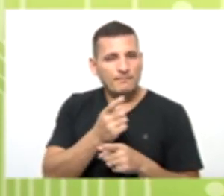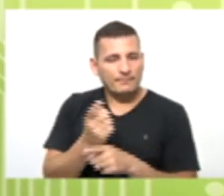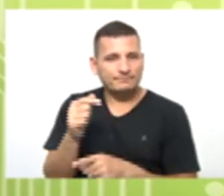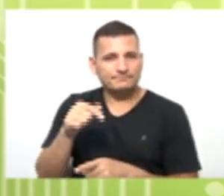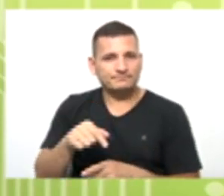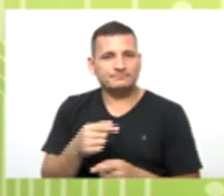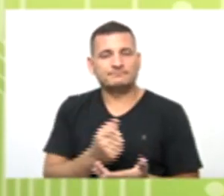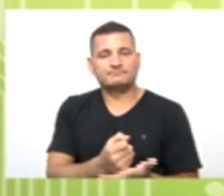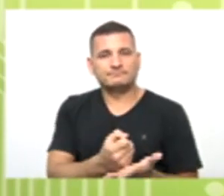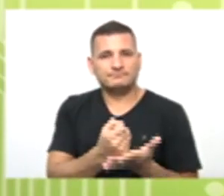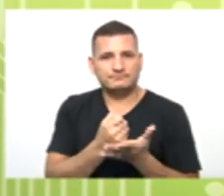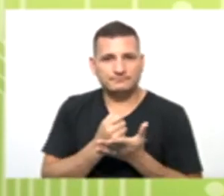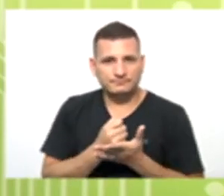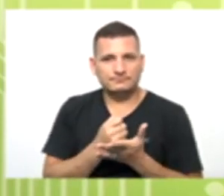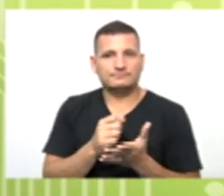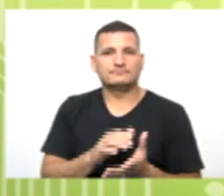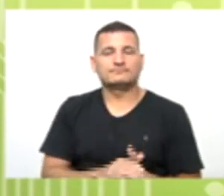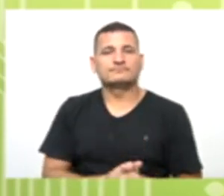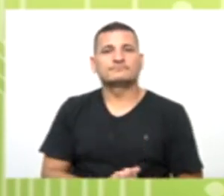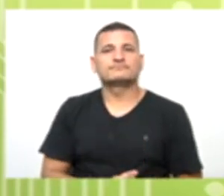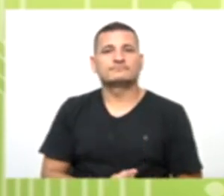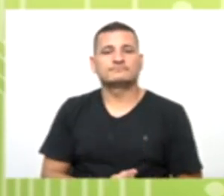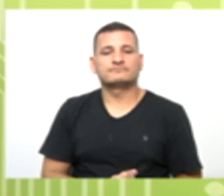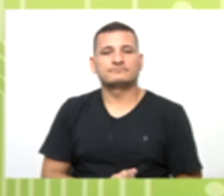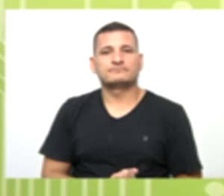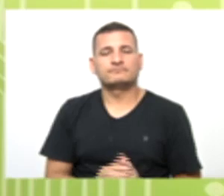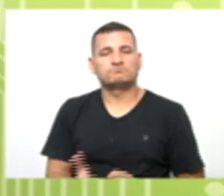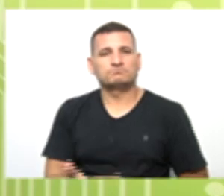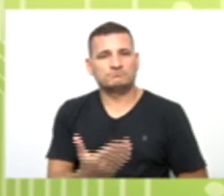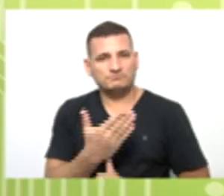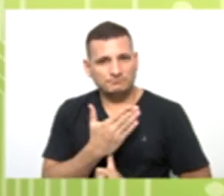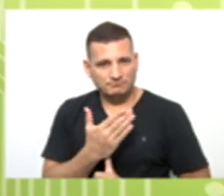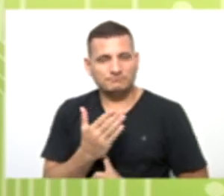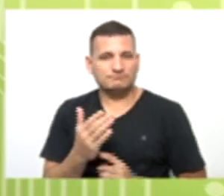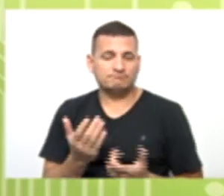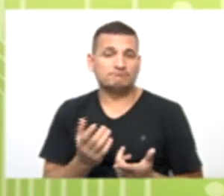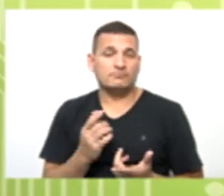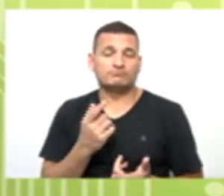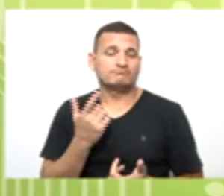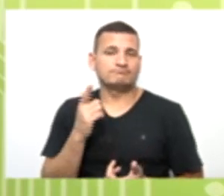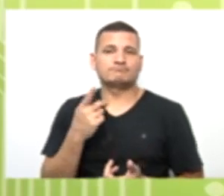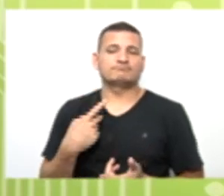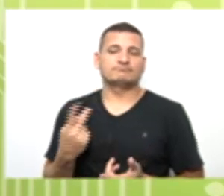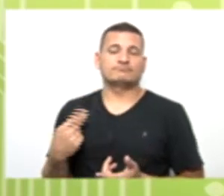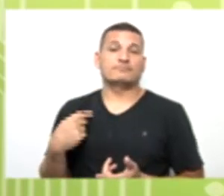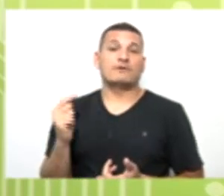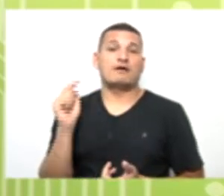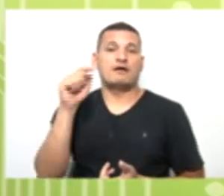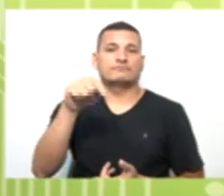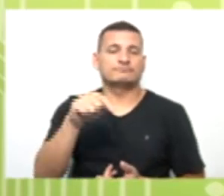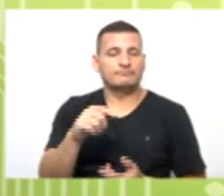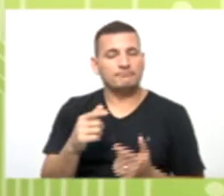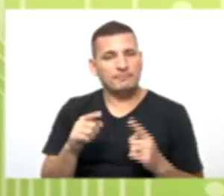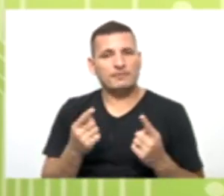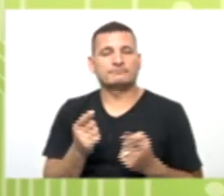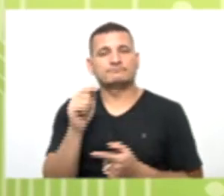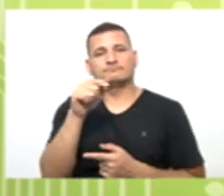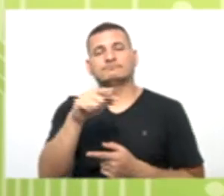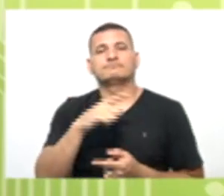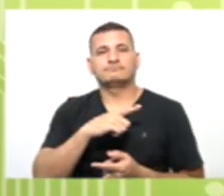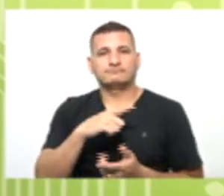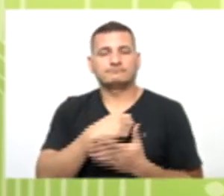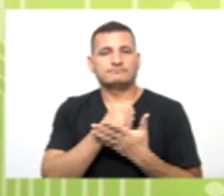nos auxiliando e nos dando apoio aí onde a gente não consegue estar fisicamente, mas eles